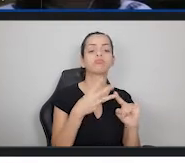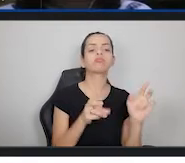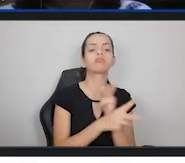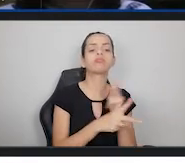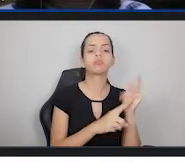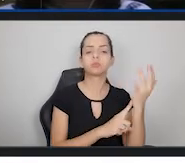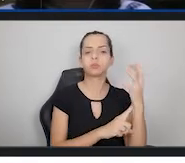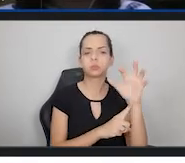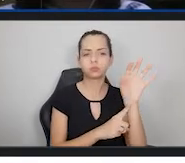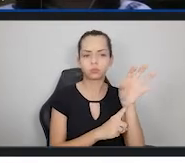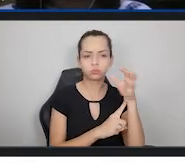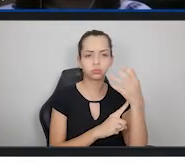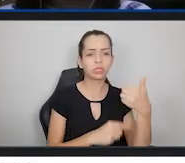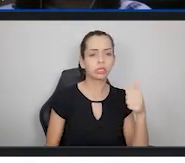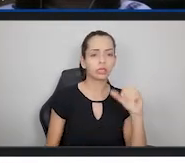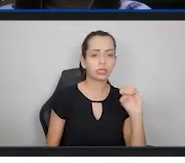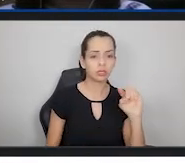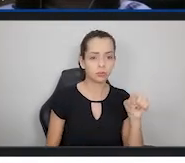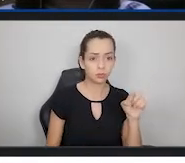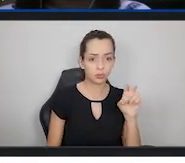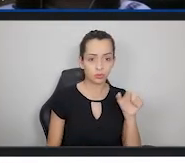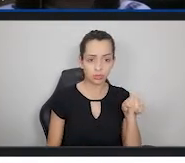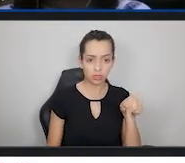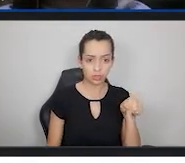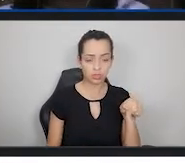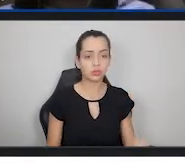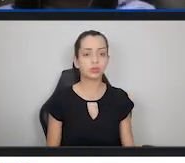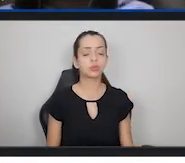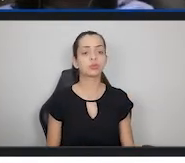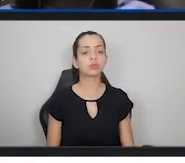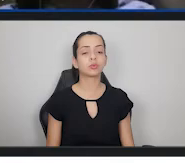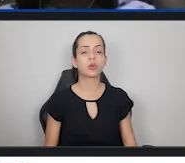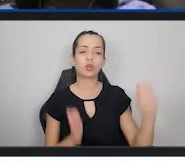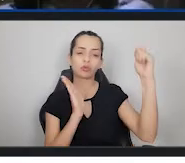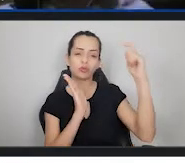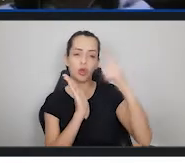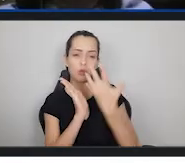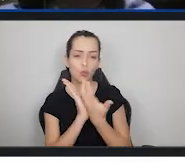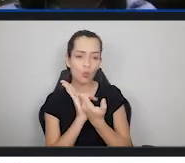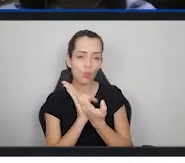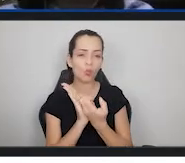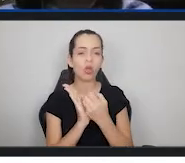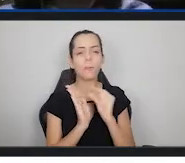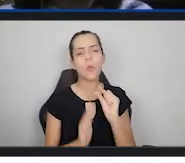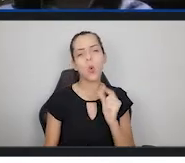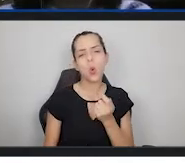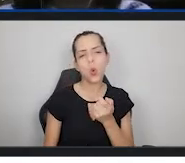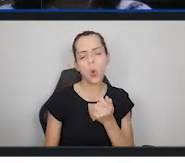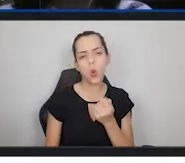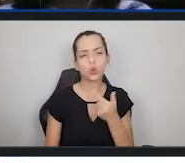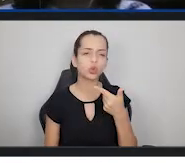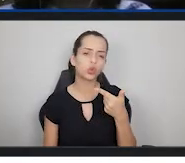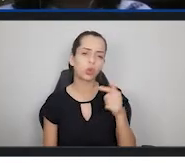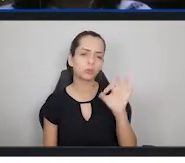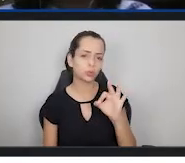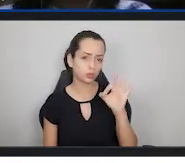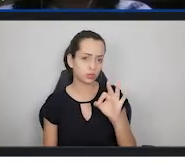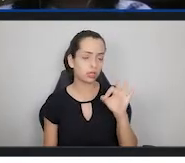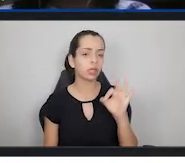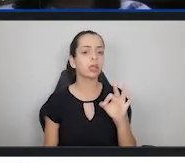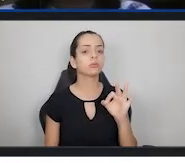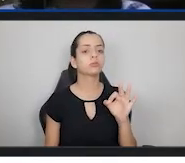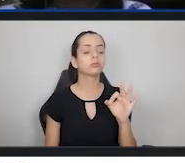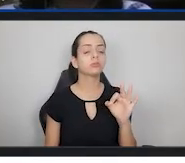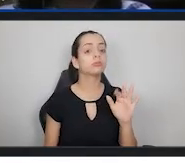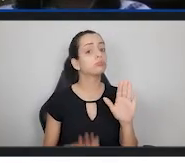termoelétricas 24%. Eólica está crescendo, né, 10,7%. Solar fotovoltaica ainda menos